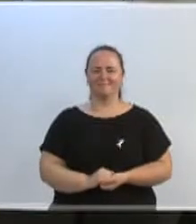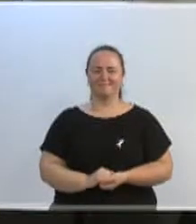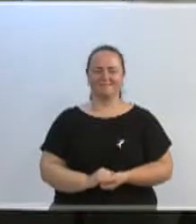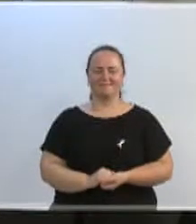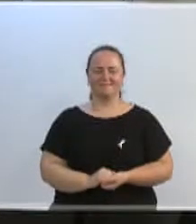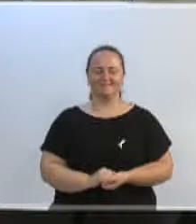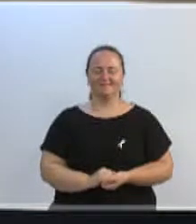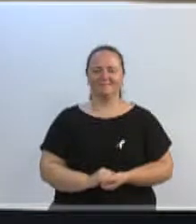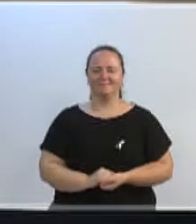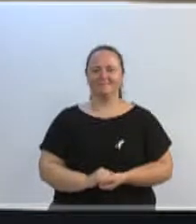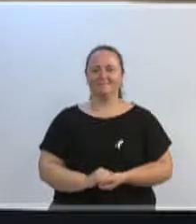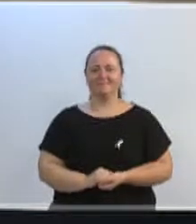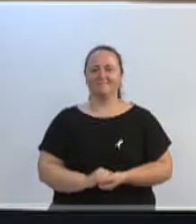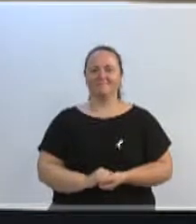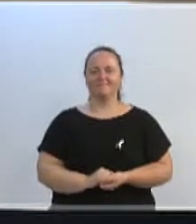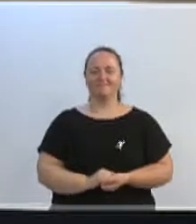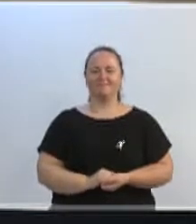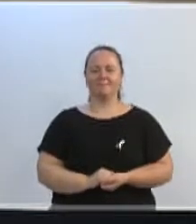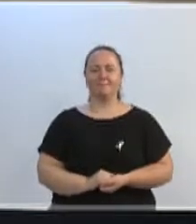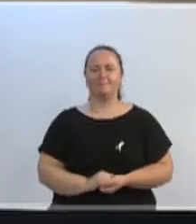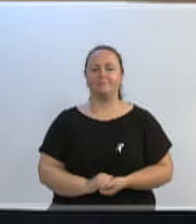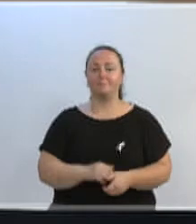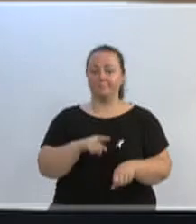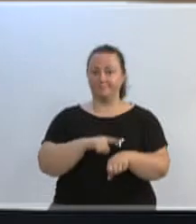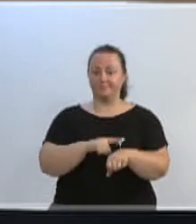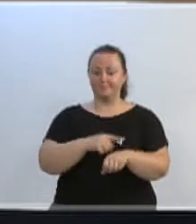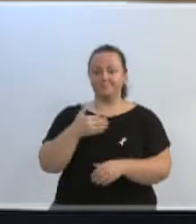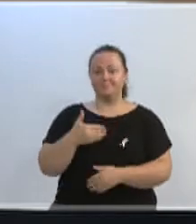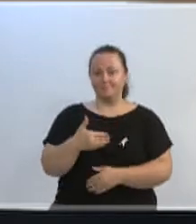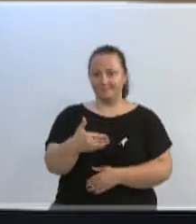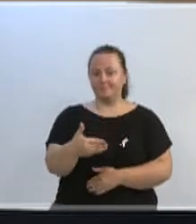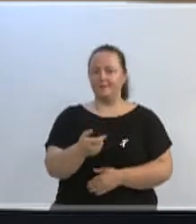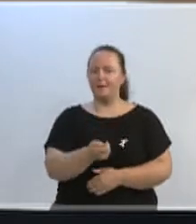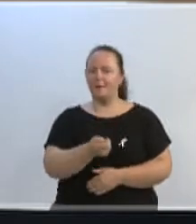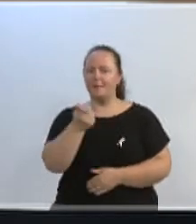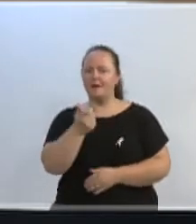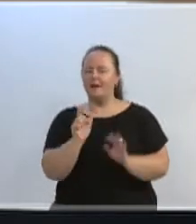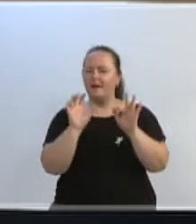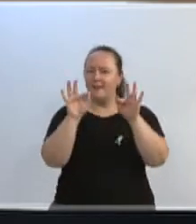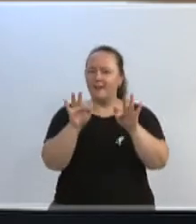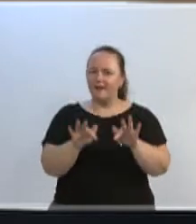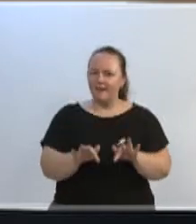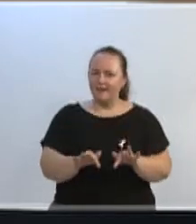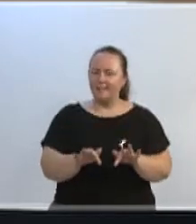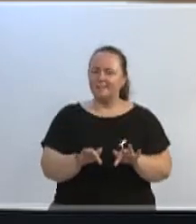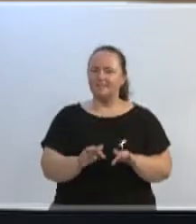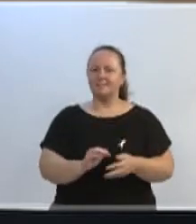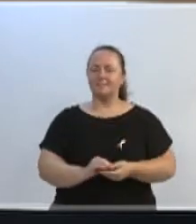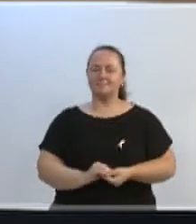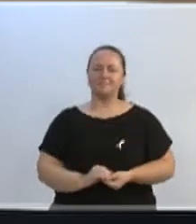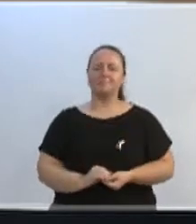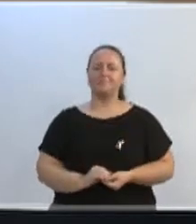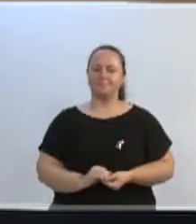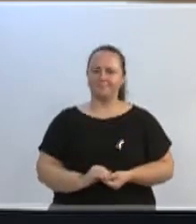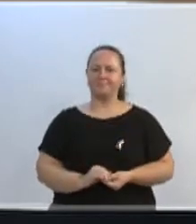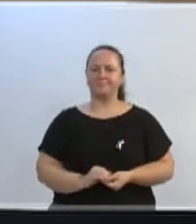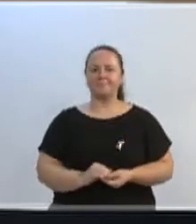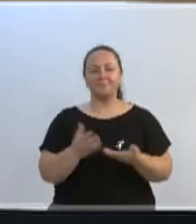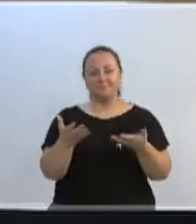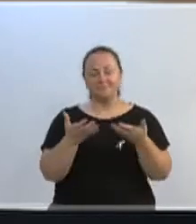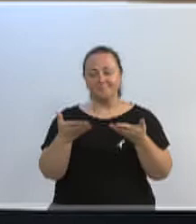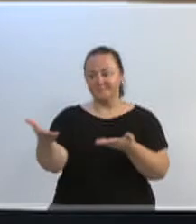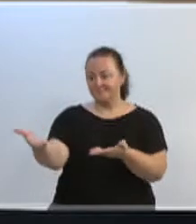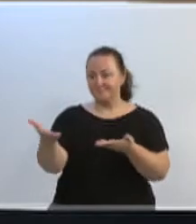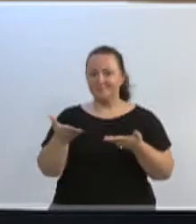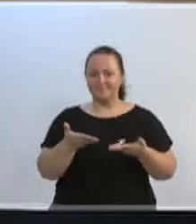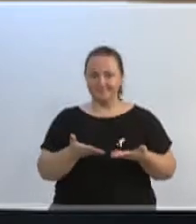Muito obrigado. Nesse momento, já caminhando para o final da nossa audiência pública, eu gostaria de